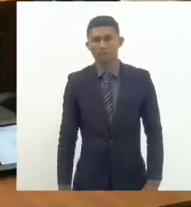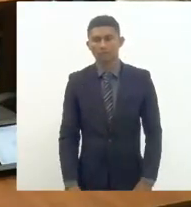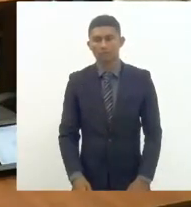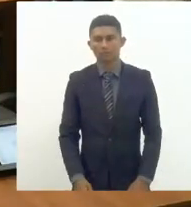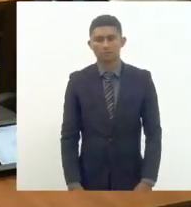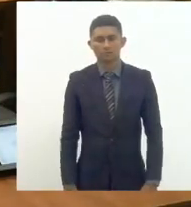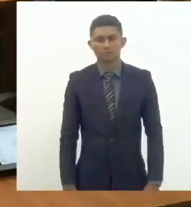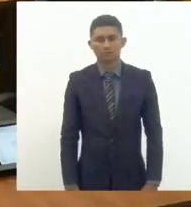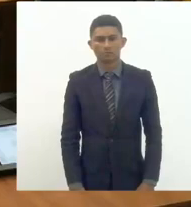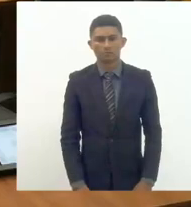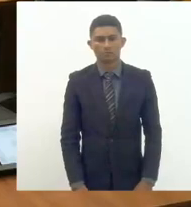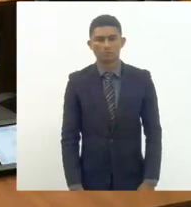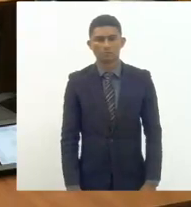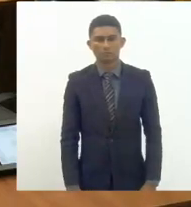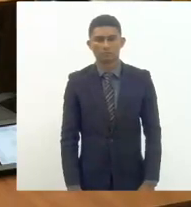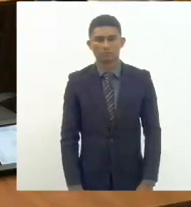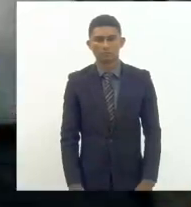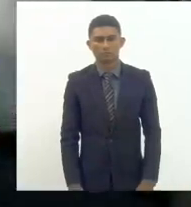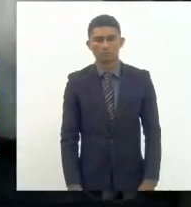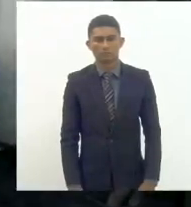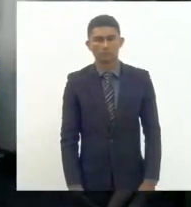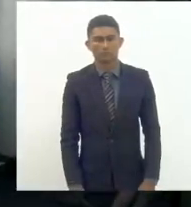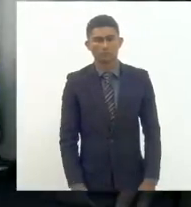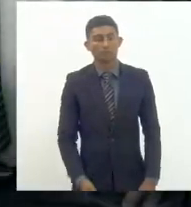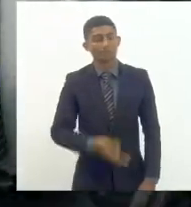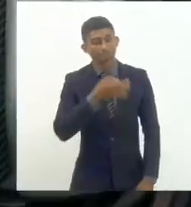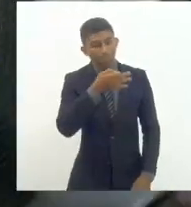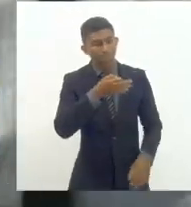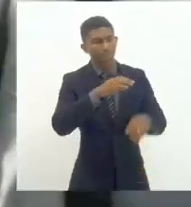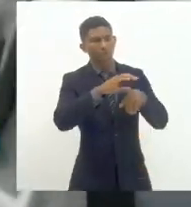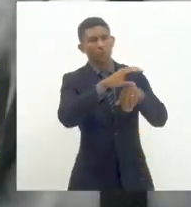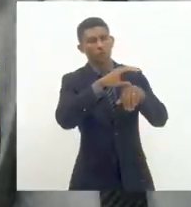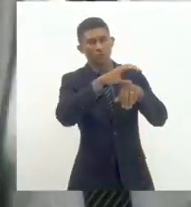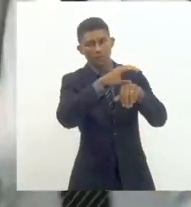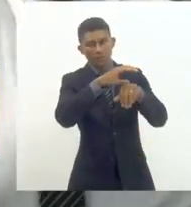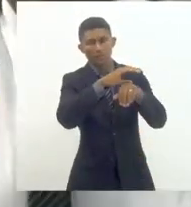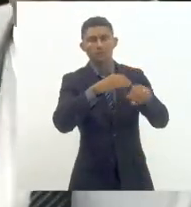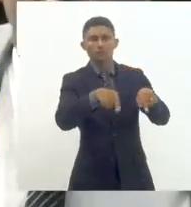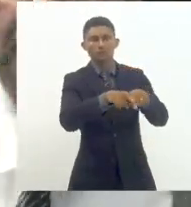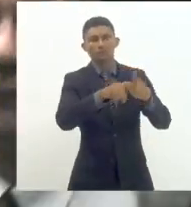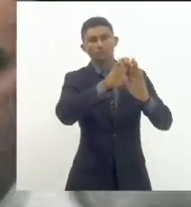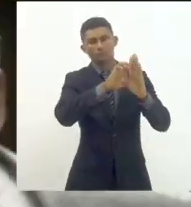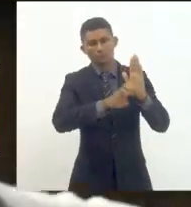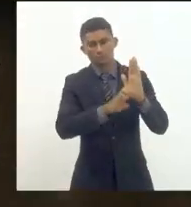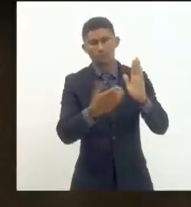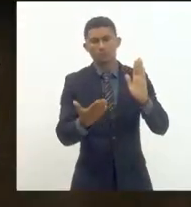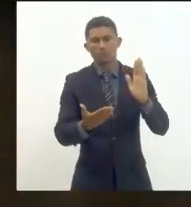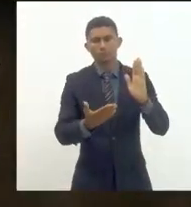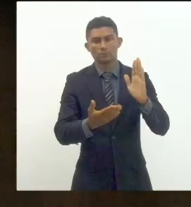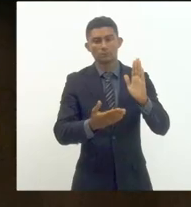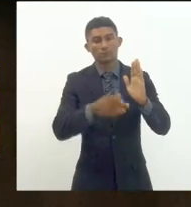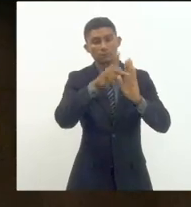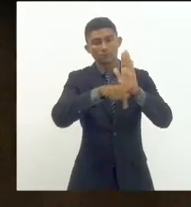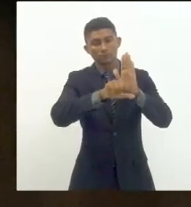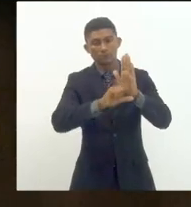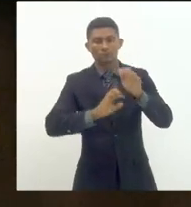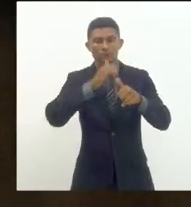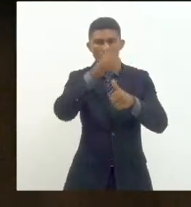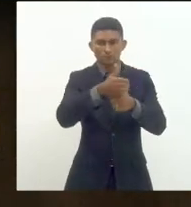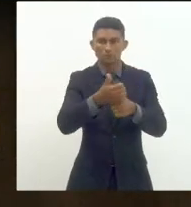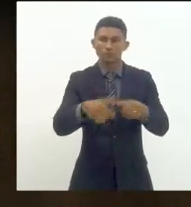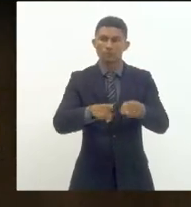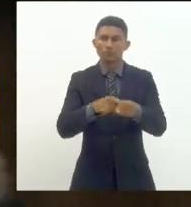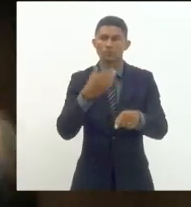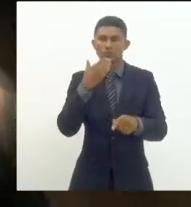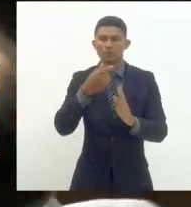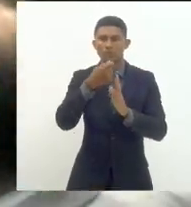O parecer é pela constitucionalidade com emendas, concluindo por substitutivo e pedindo forma